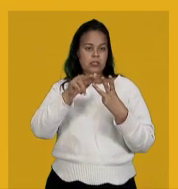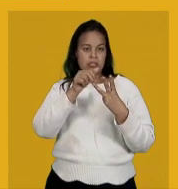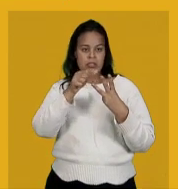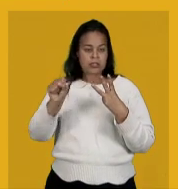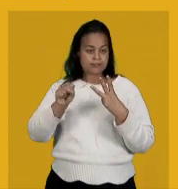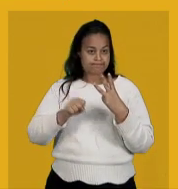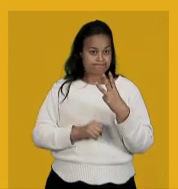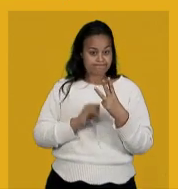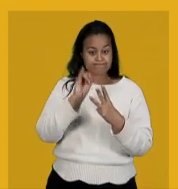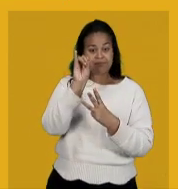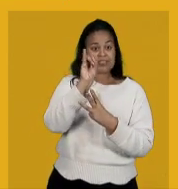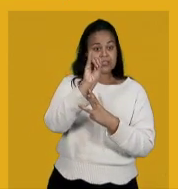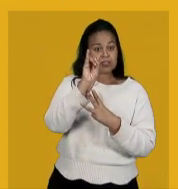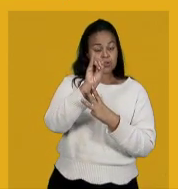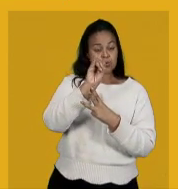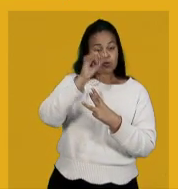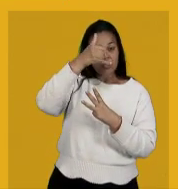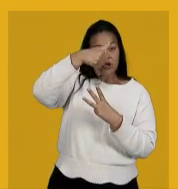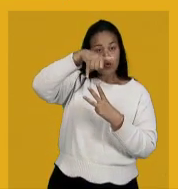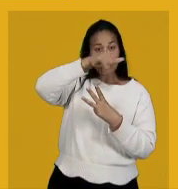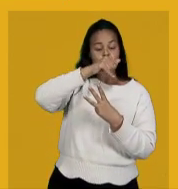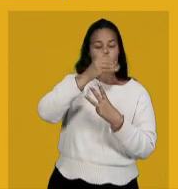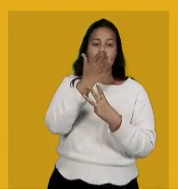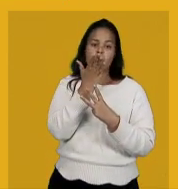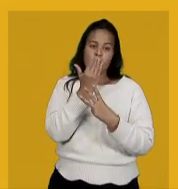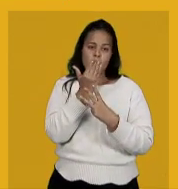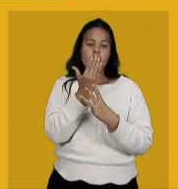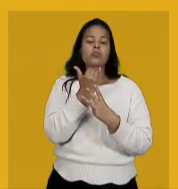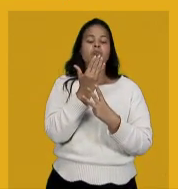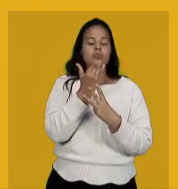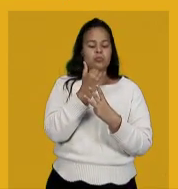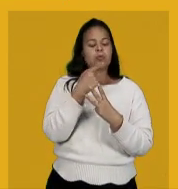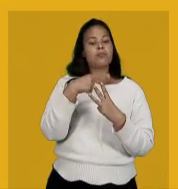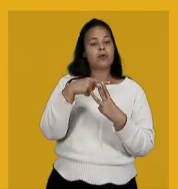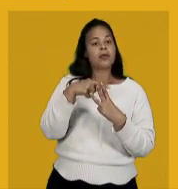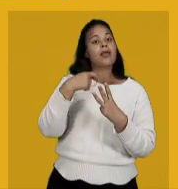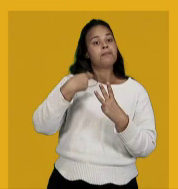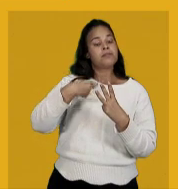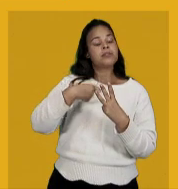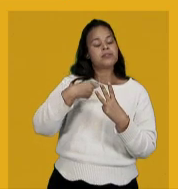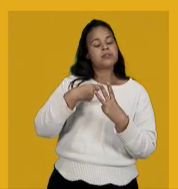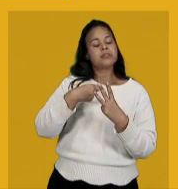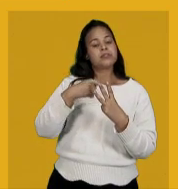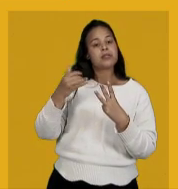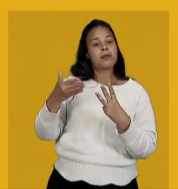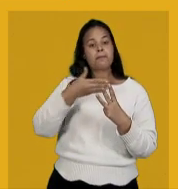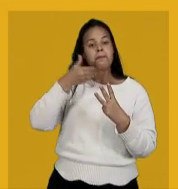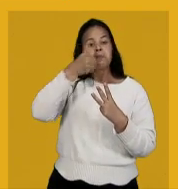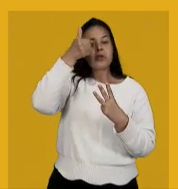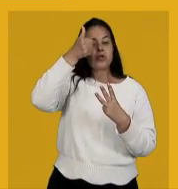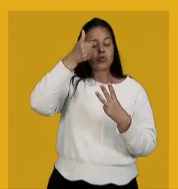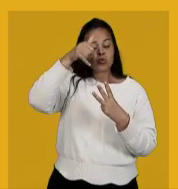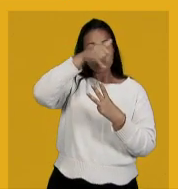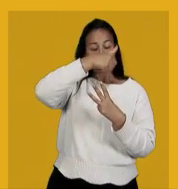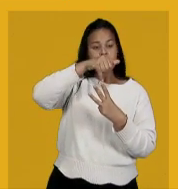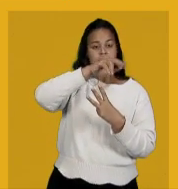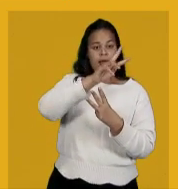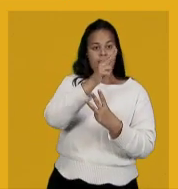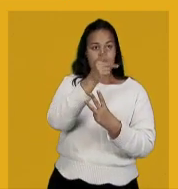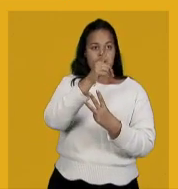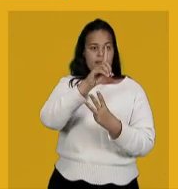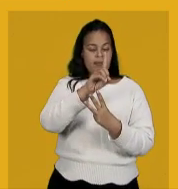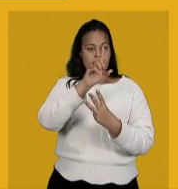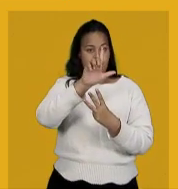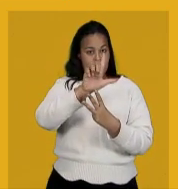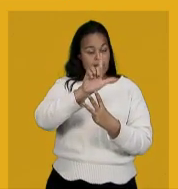A gordura insaturada é aquela que deve ser consumida porque ela tem o benefício de elevar o colesterol bom, que é o HDL,